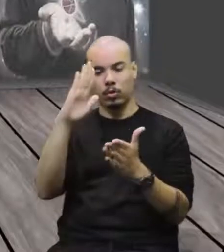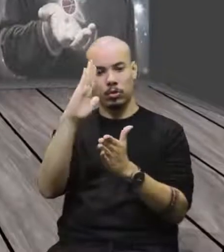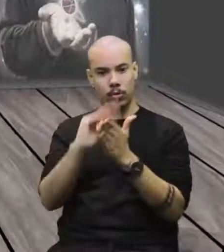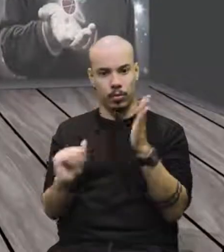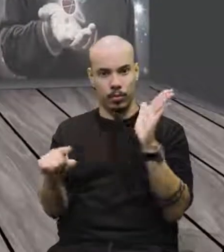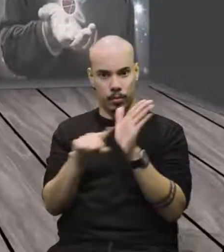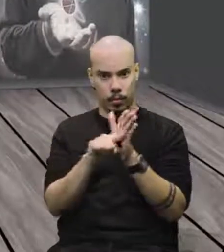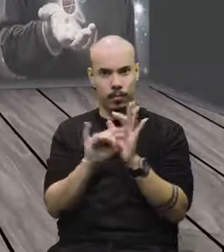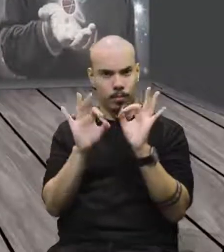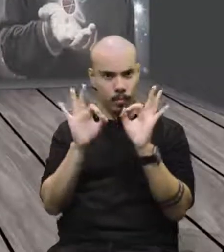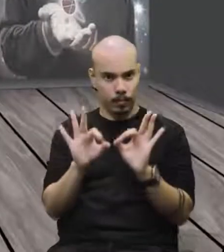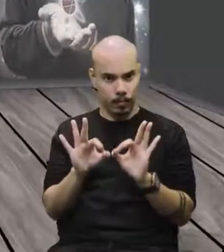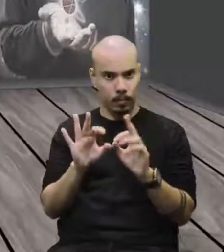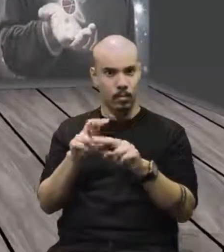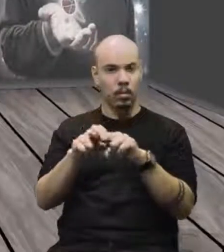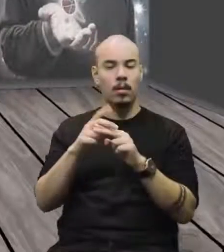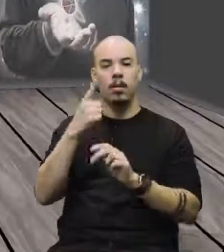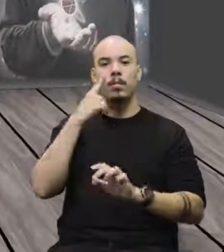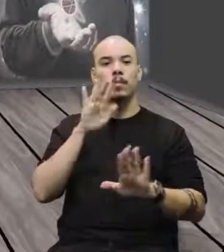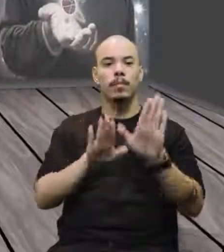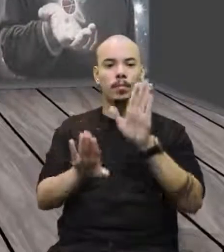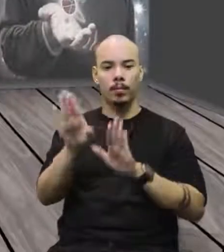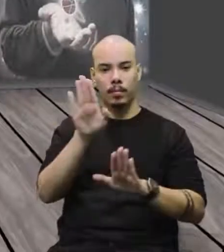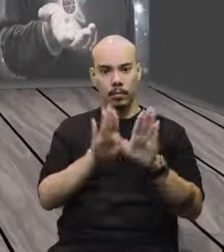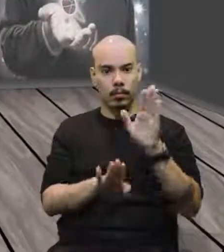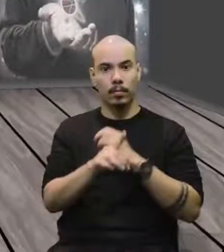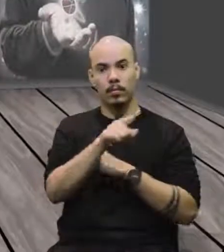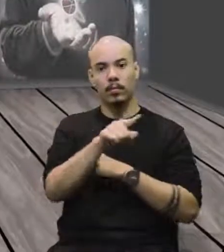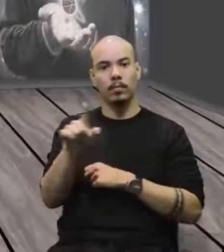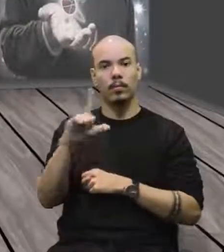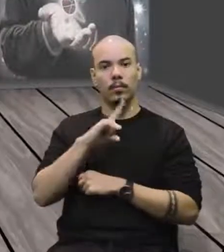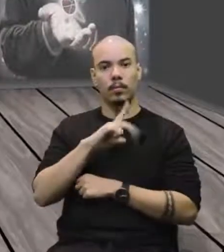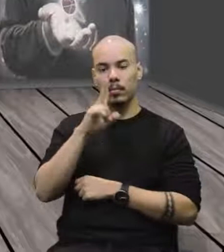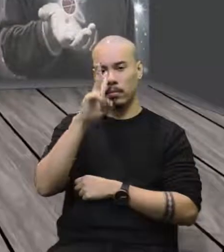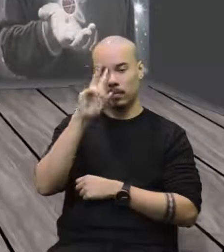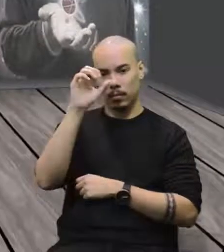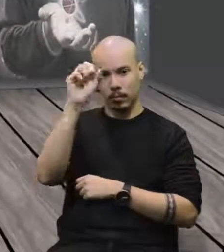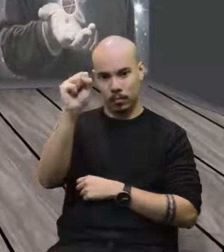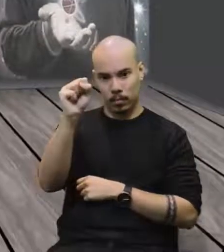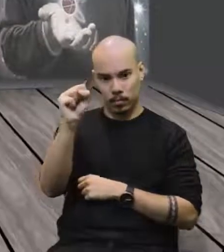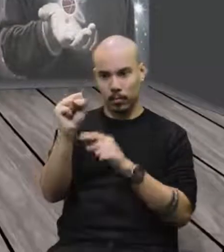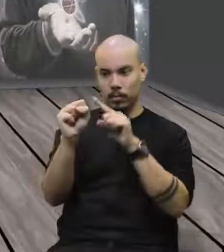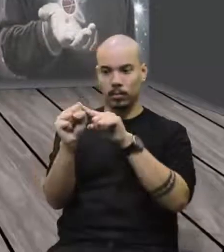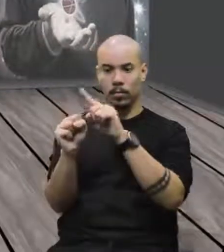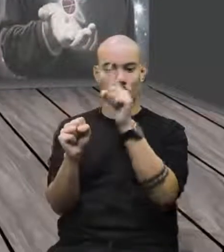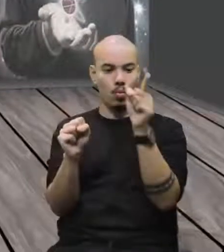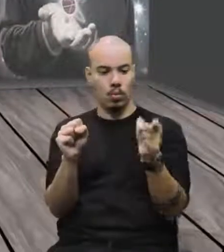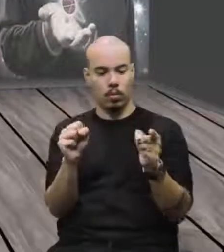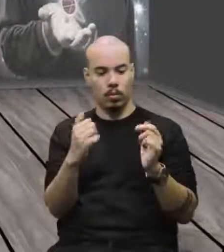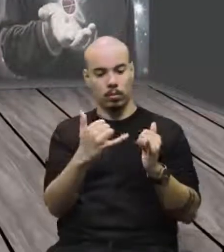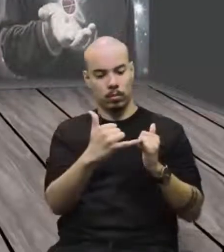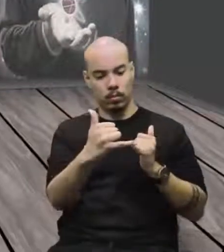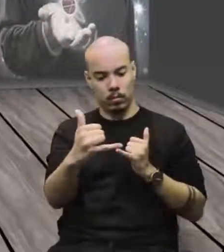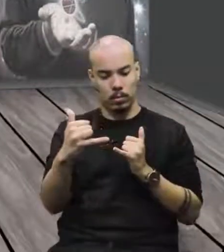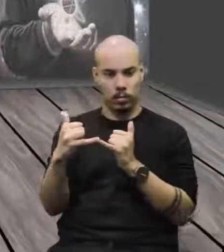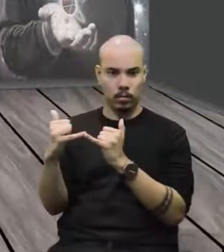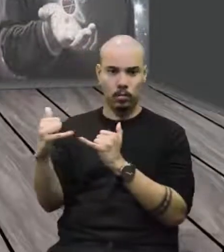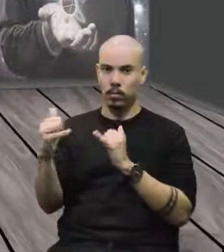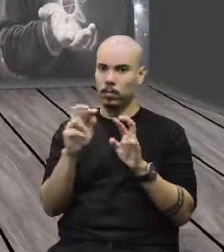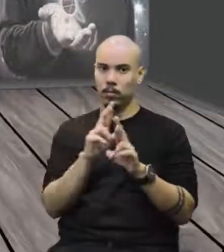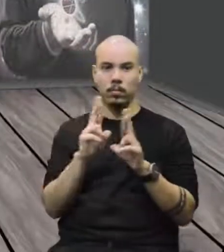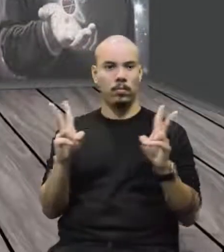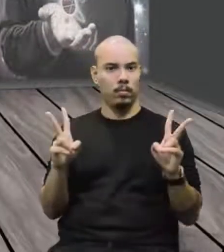certo? Então tem que tomar cuidado. Quando você tem a força magnética sobre um outro condutor paralelo,